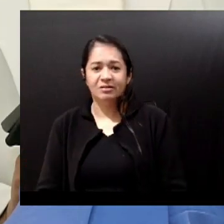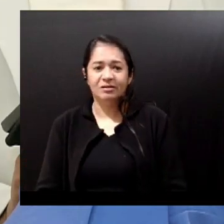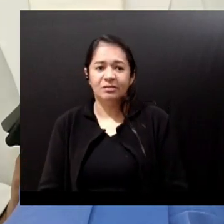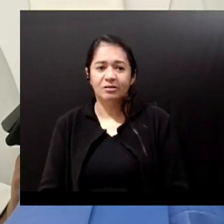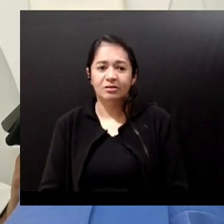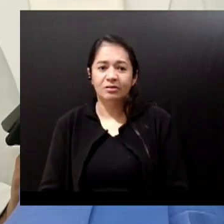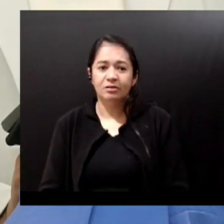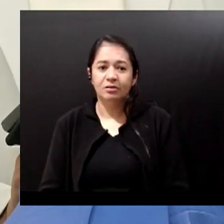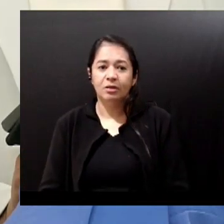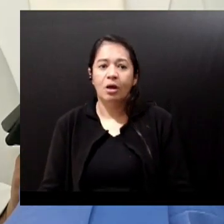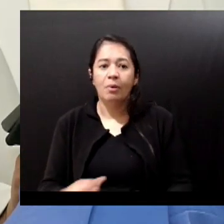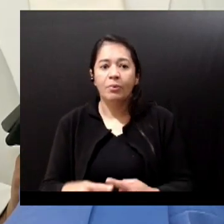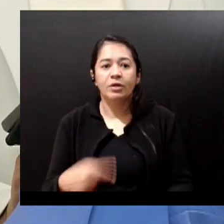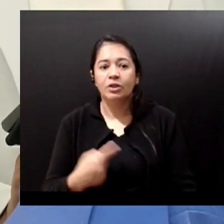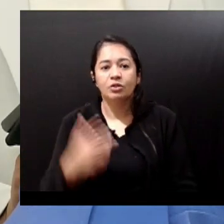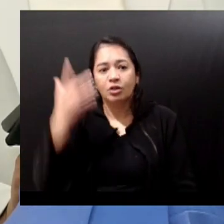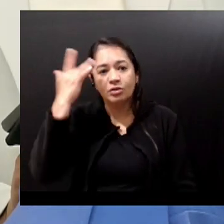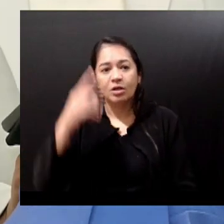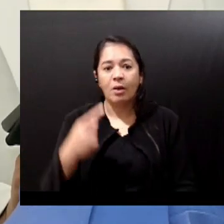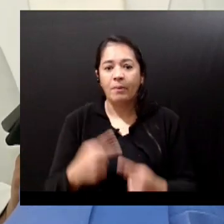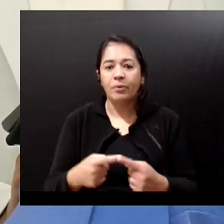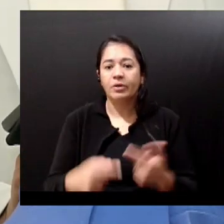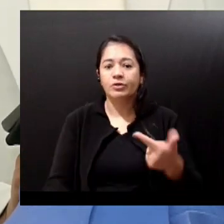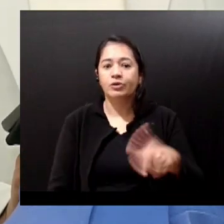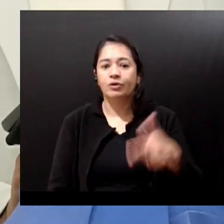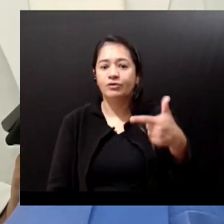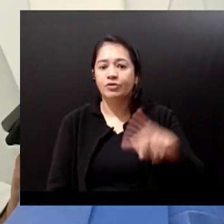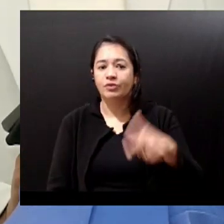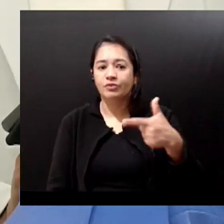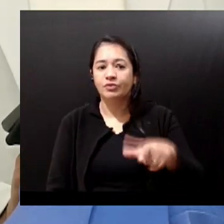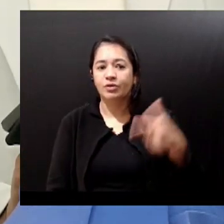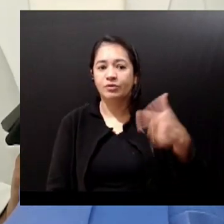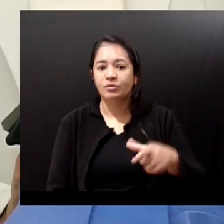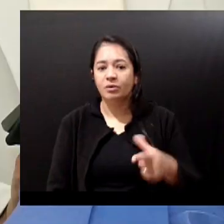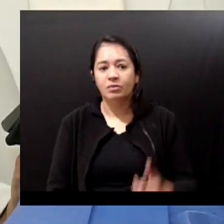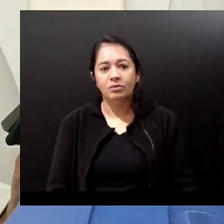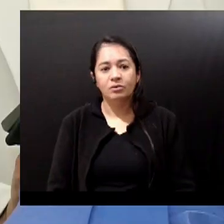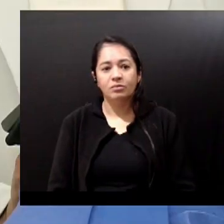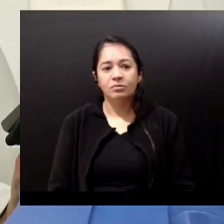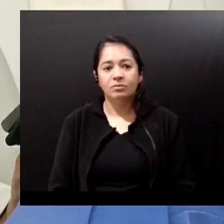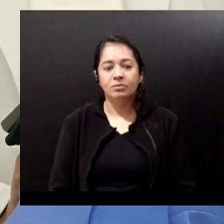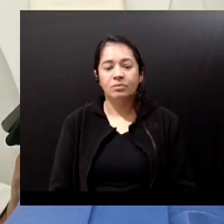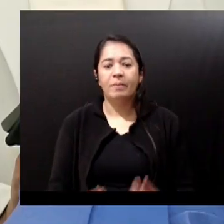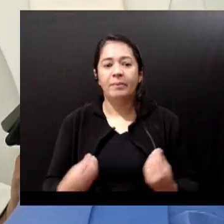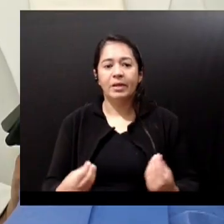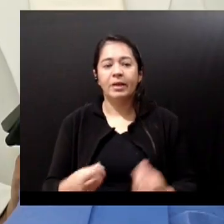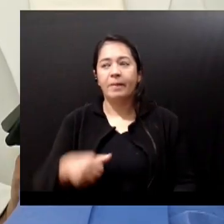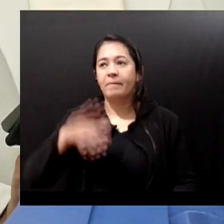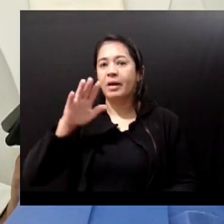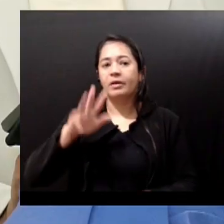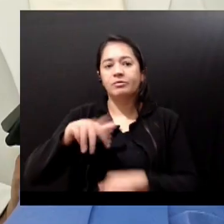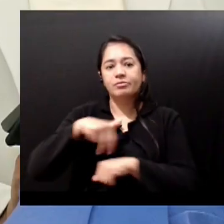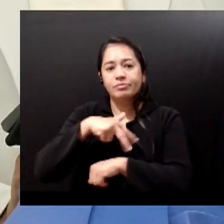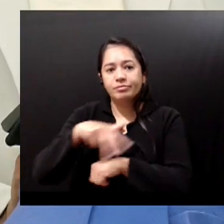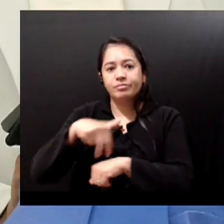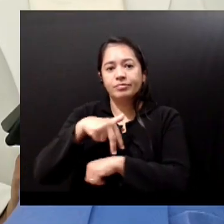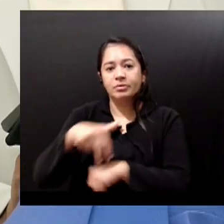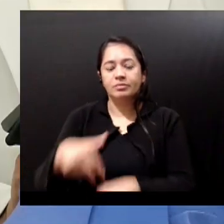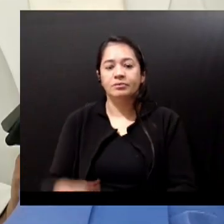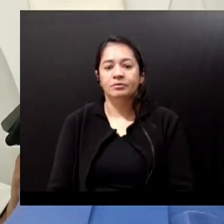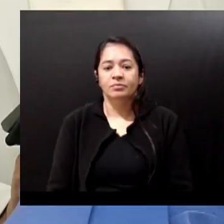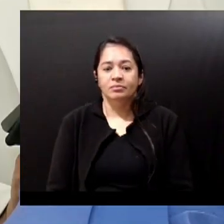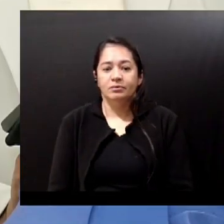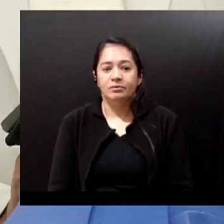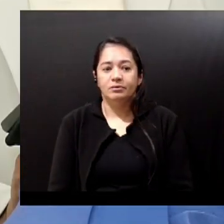sabe disso? Porque ela tá em repetição. Ela era para gerar, assim, mais dança na época, etc. Então, se no seu caso, Fernanda,